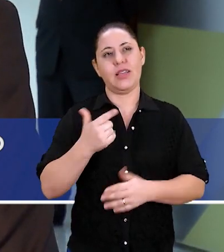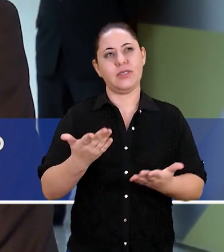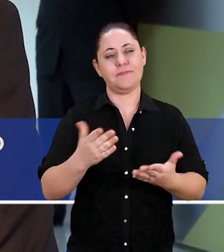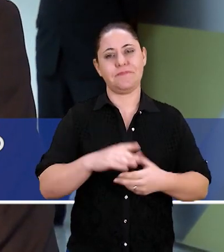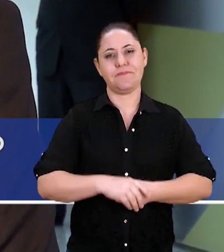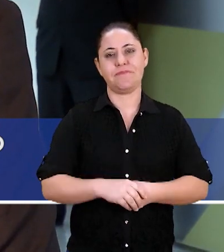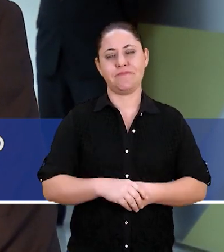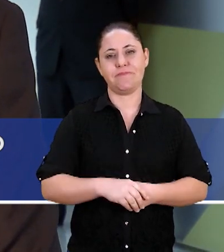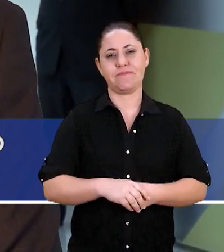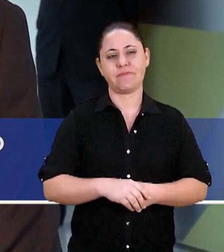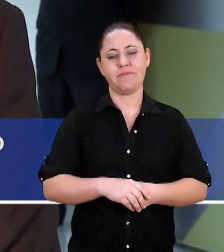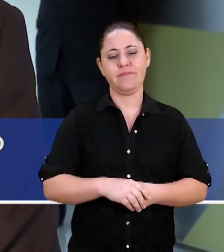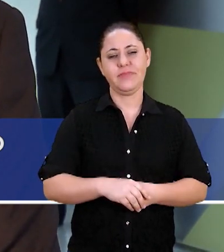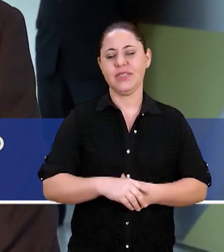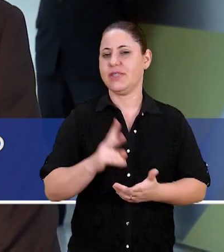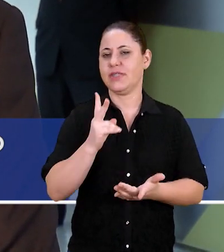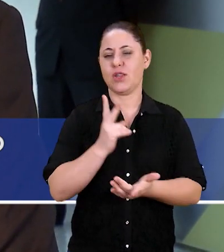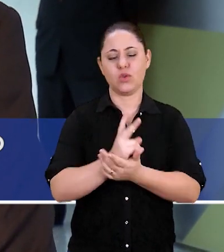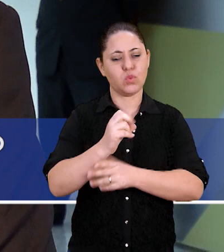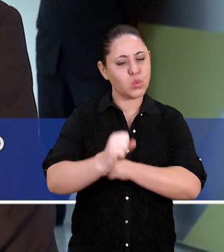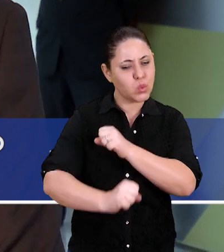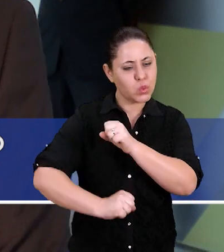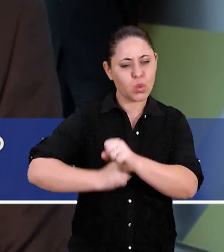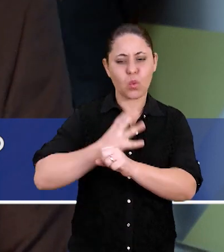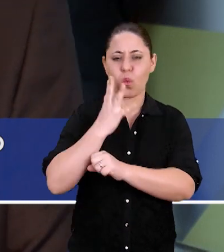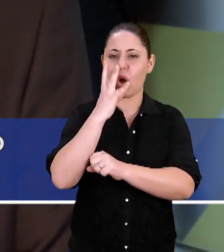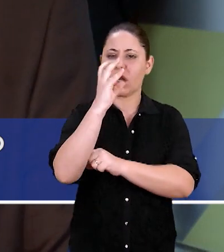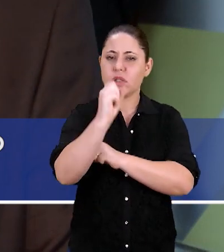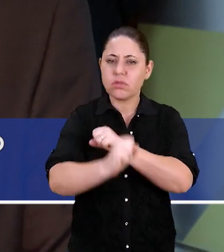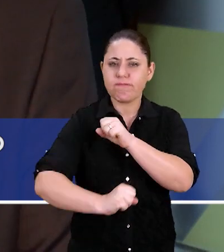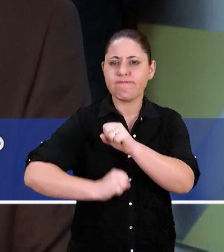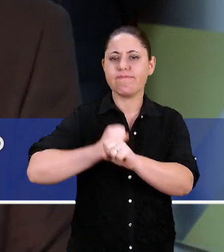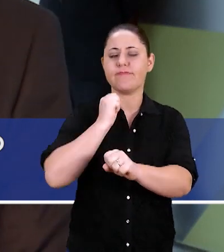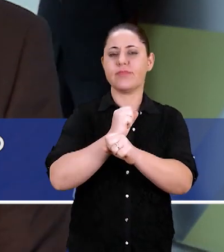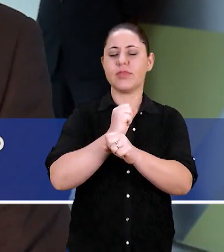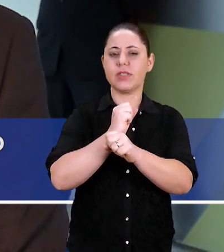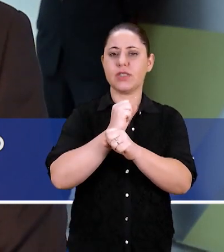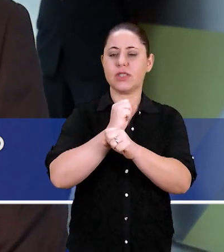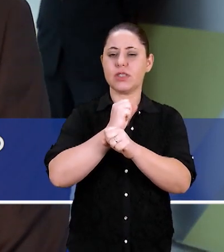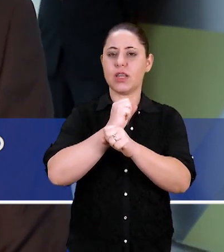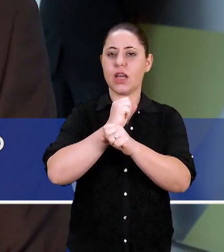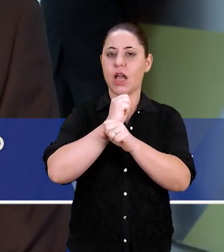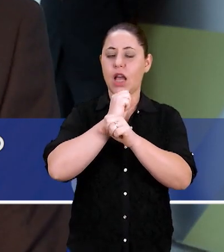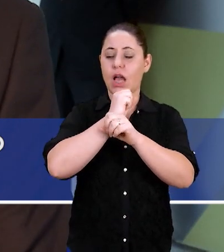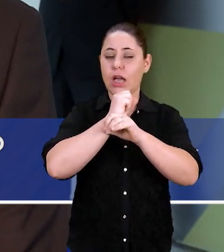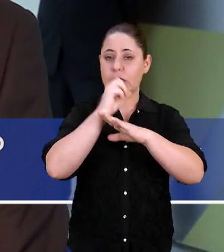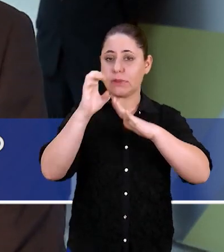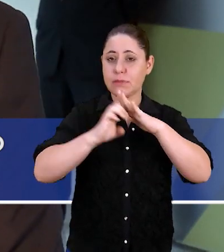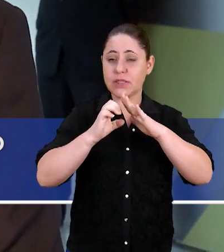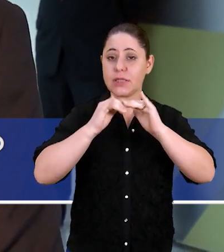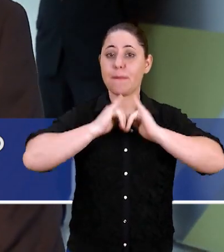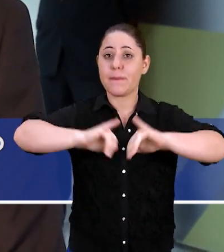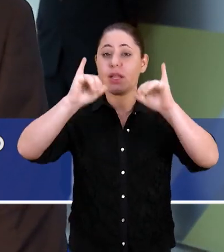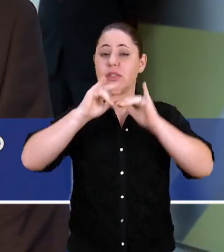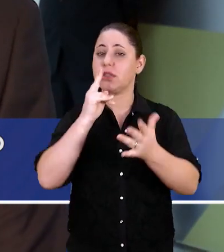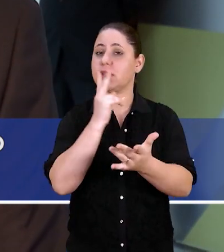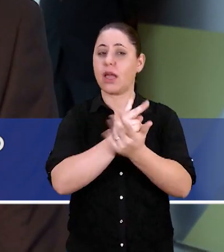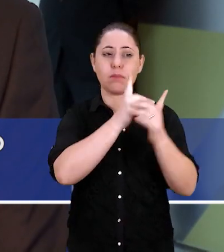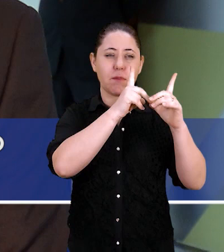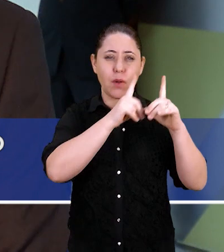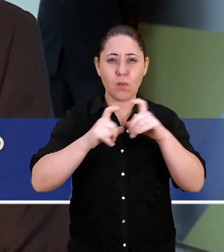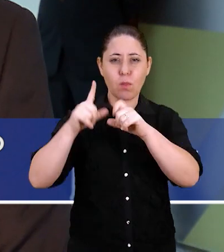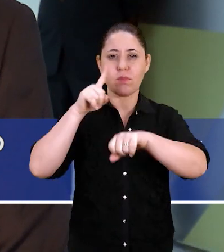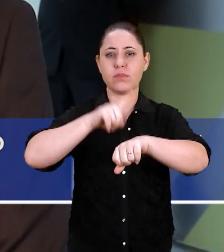Durante todos esses anos, os 40 anos, a imprensa sempre esteve presente nessa Casa de Leis, registrando